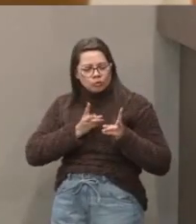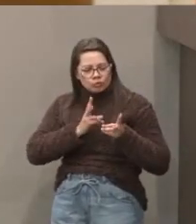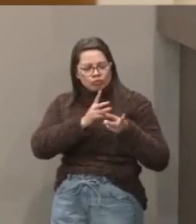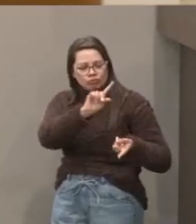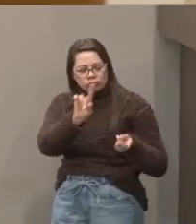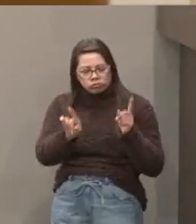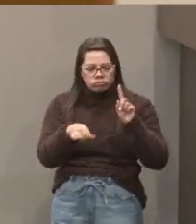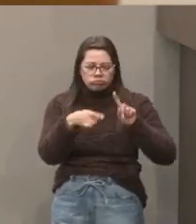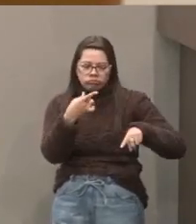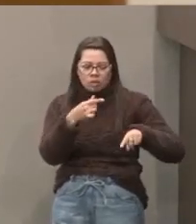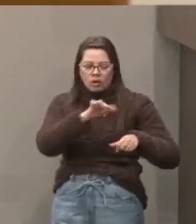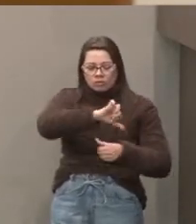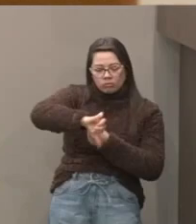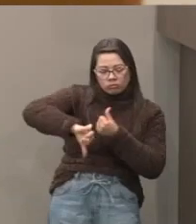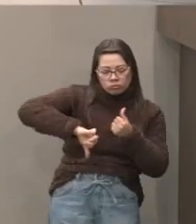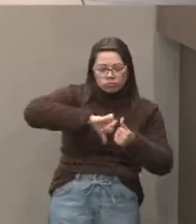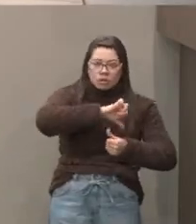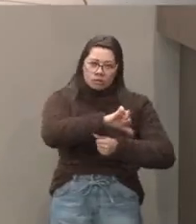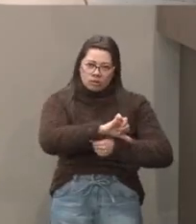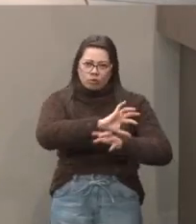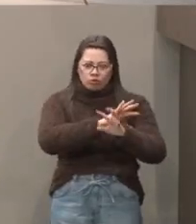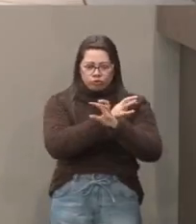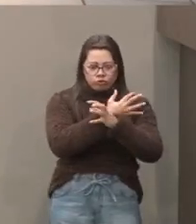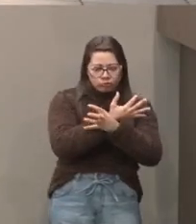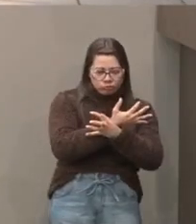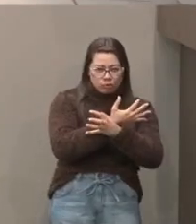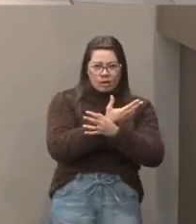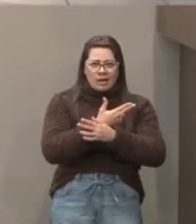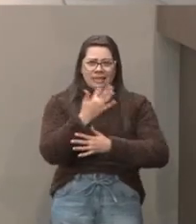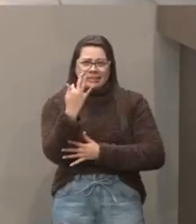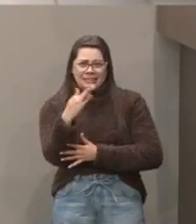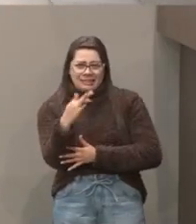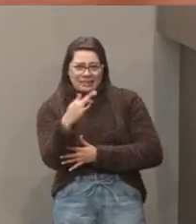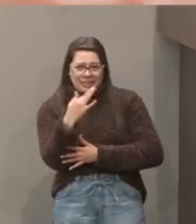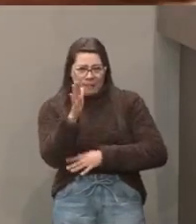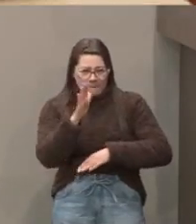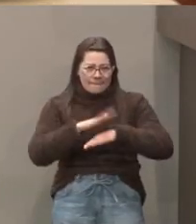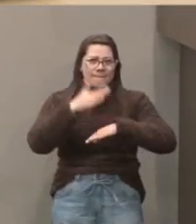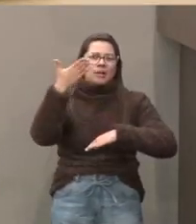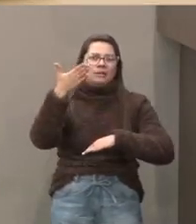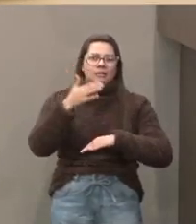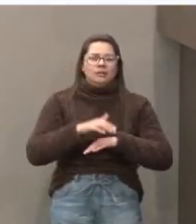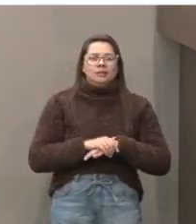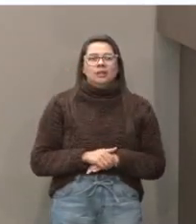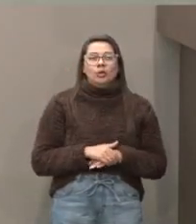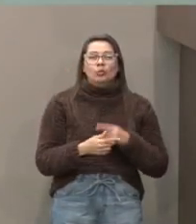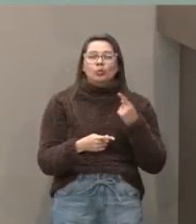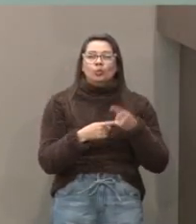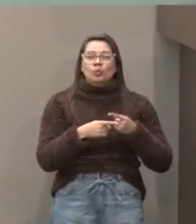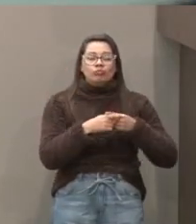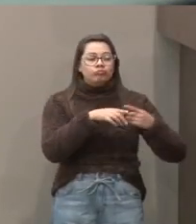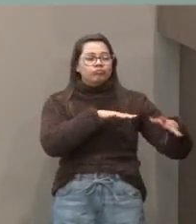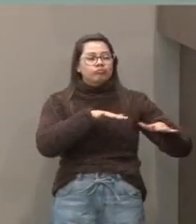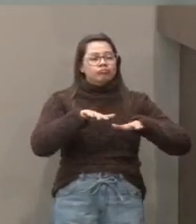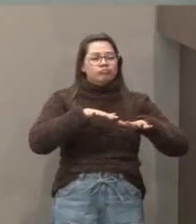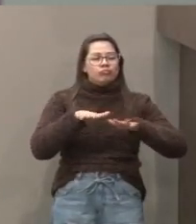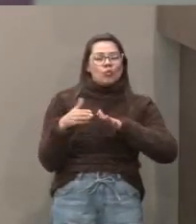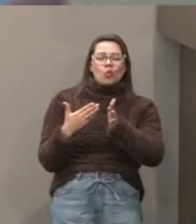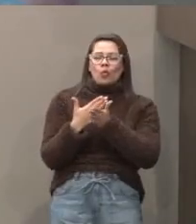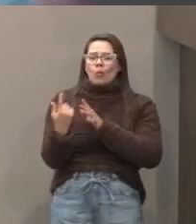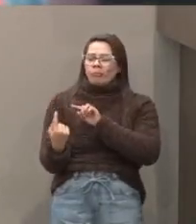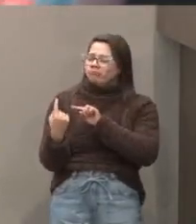evoluindo: transformar a ortopedia e a traumatologia ainda mais. Porque o movimento que começou